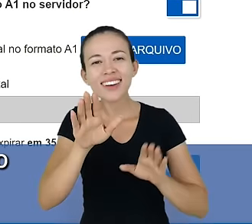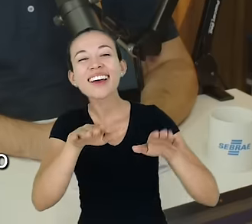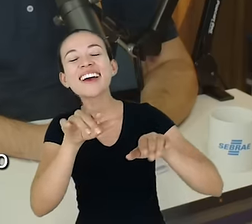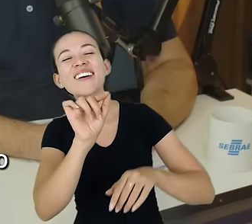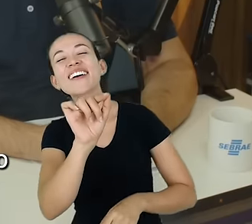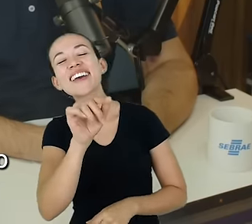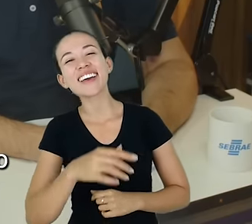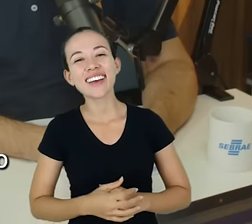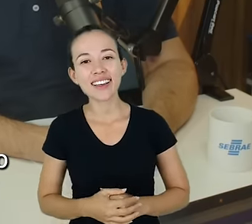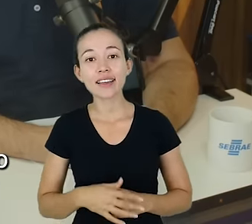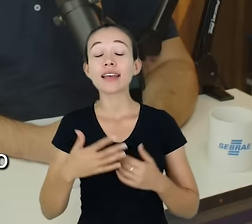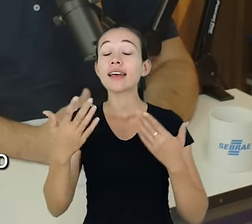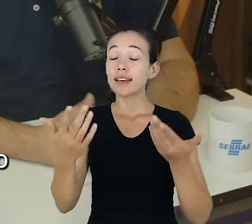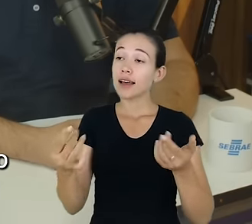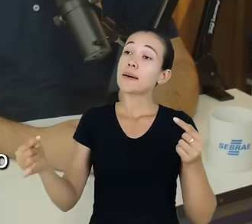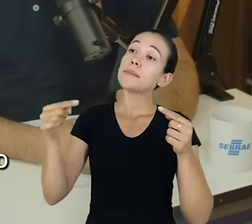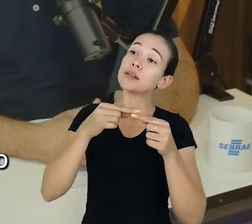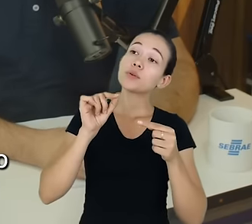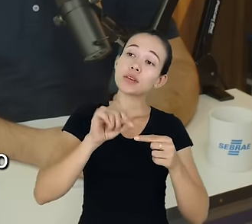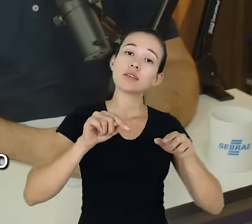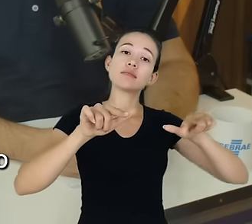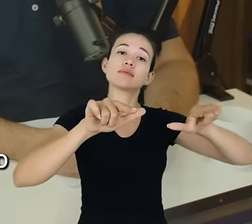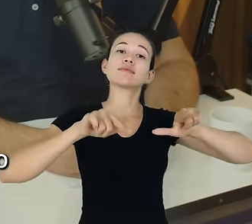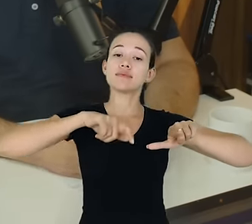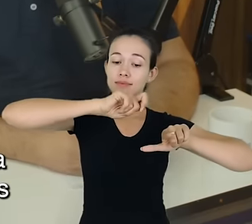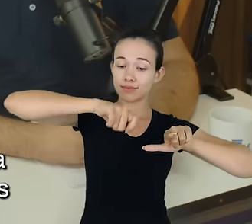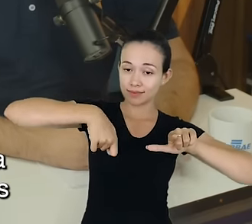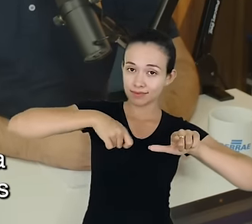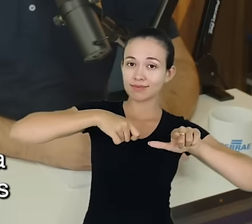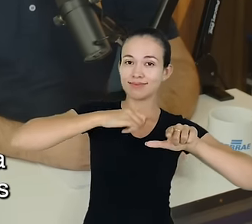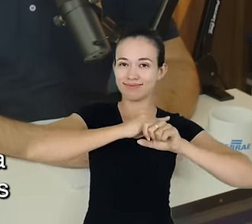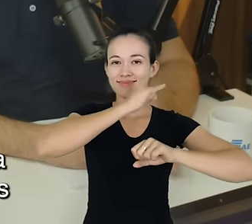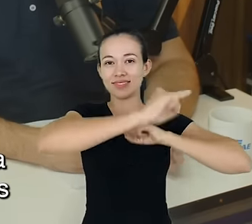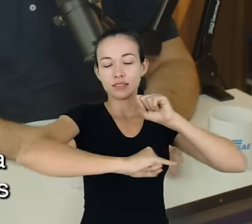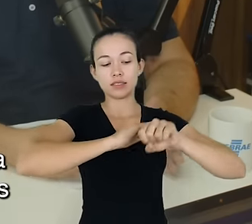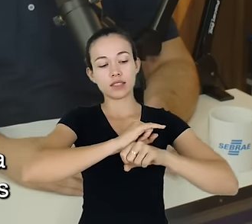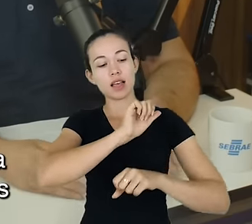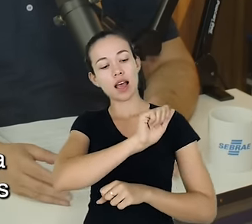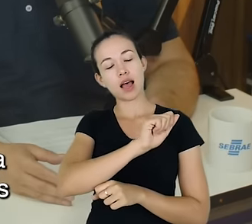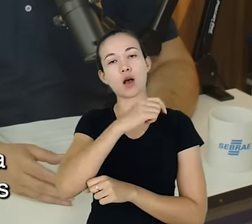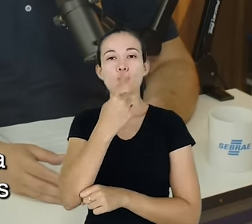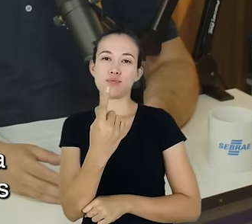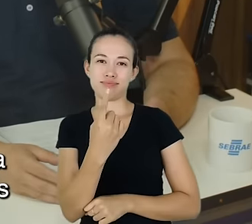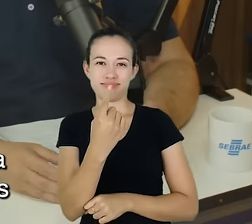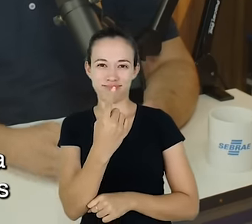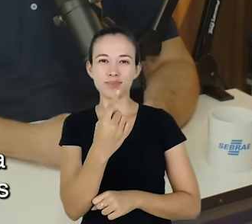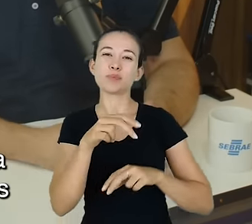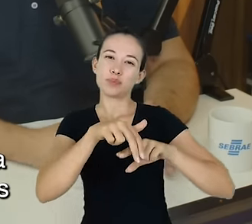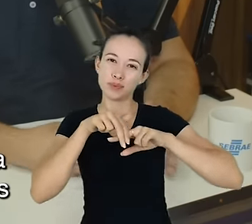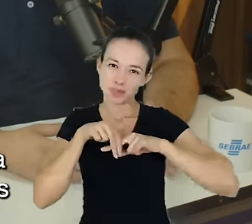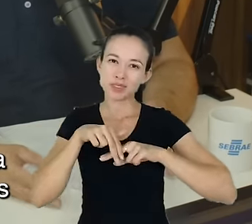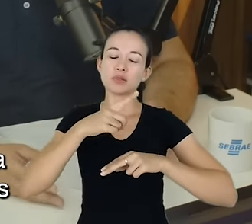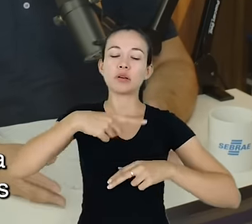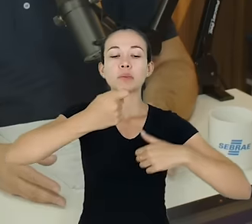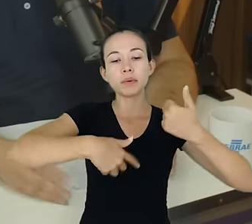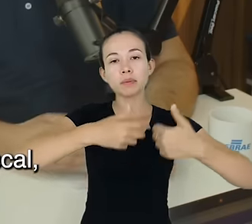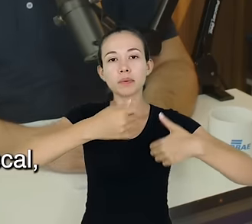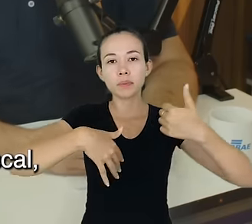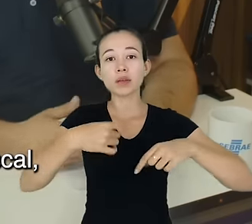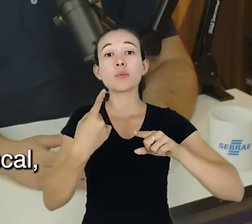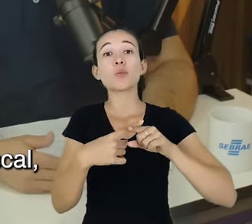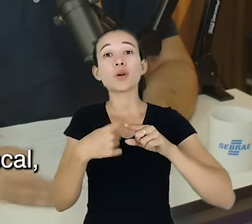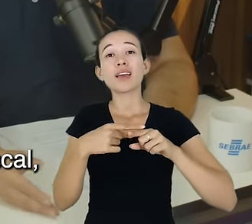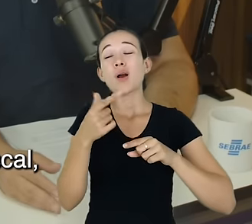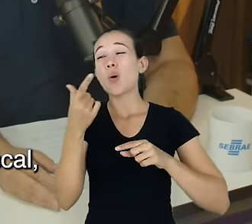esse é um dos motivos da indicação do certificado A1 essa comunicação de um programa pro outro pode ocorrer problemas e